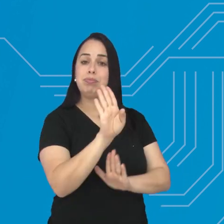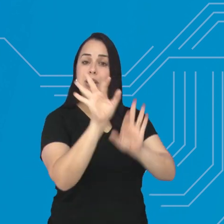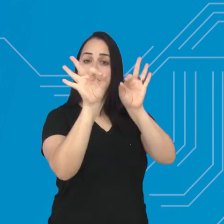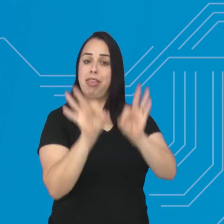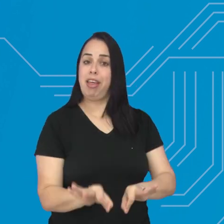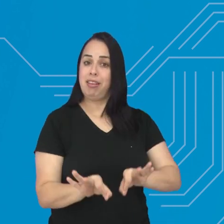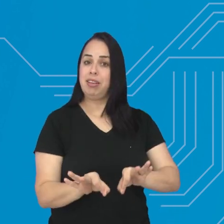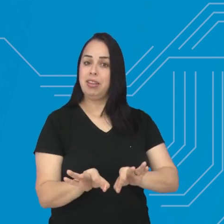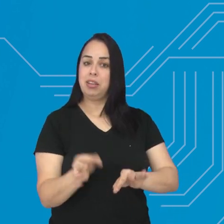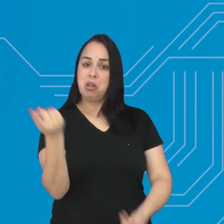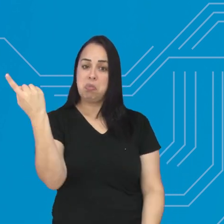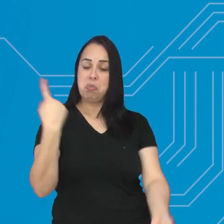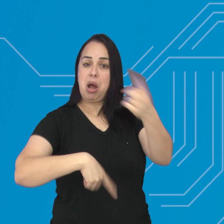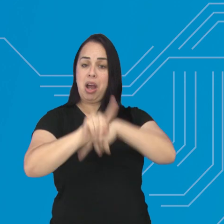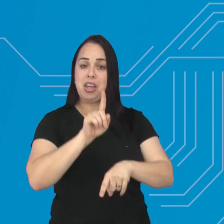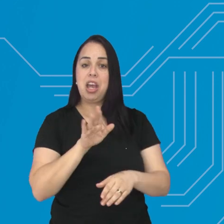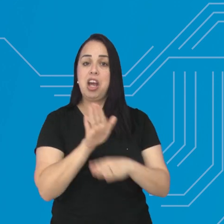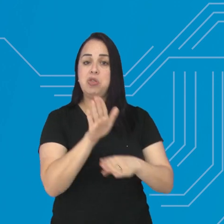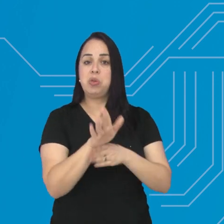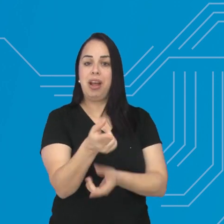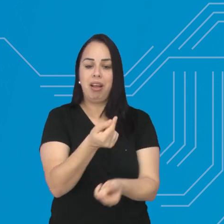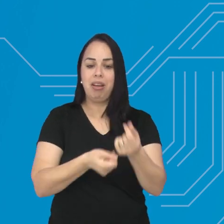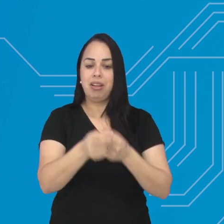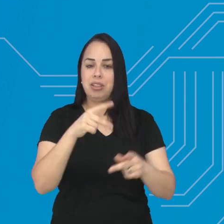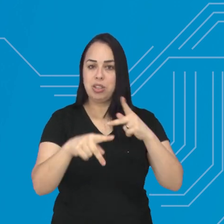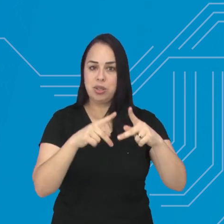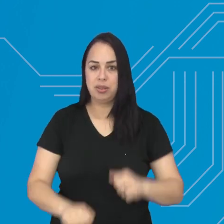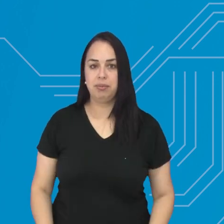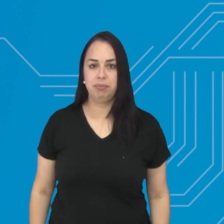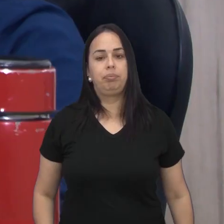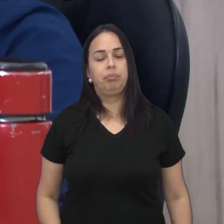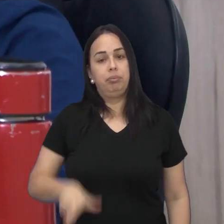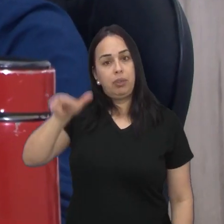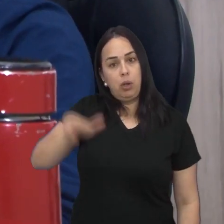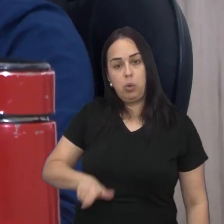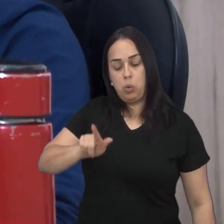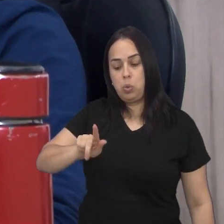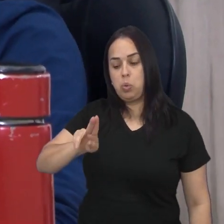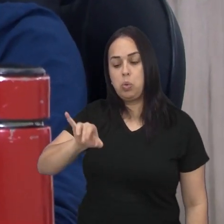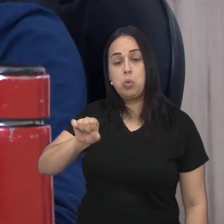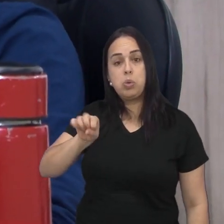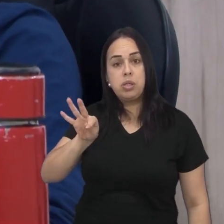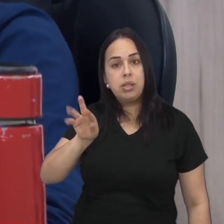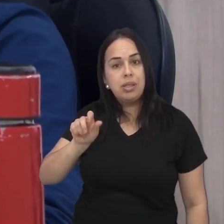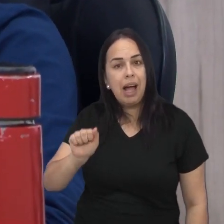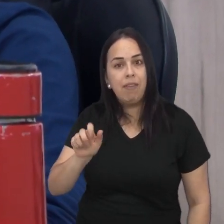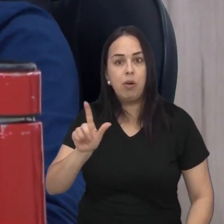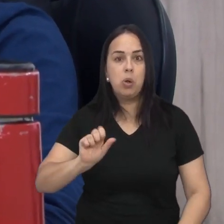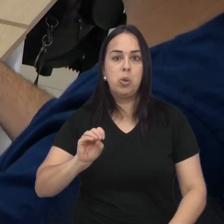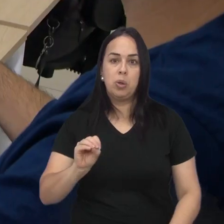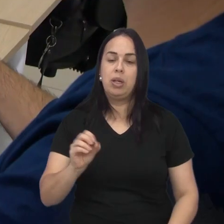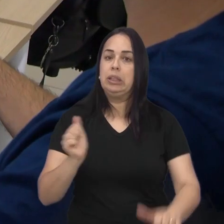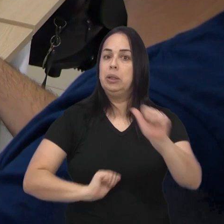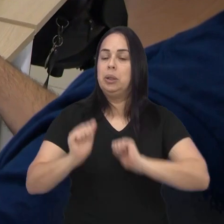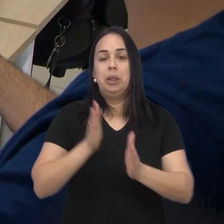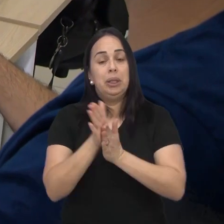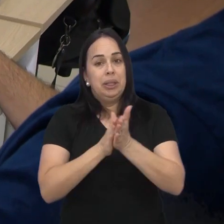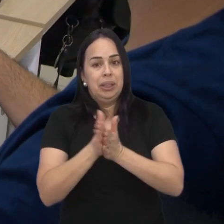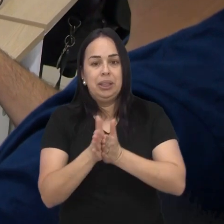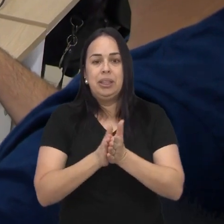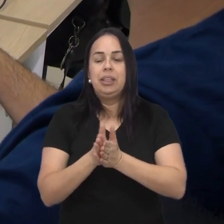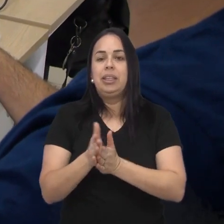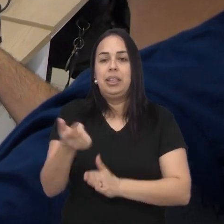com certeza é um dos propulsores da economia joseense do país. O Gustavo está cada vez mais animado. Há 3